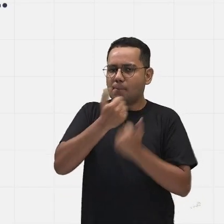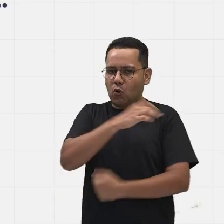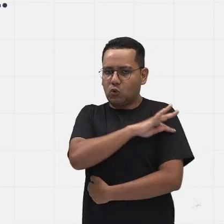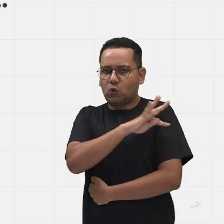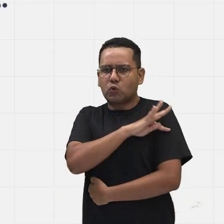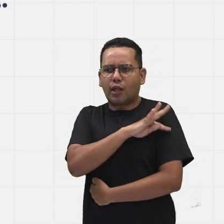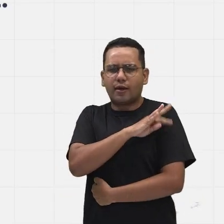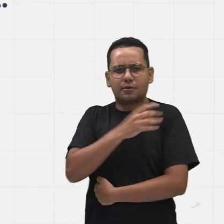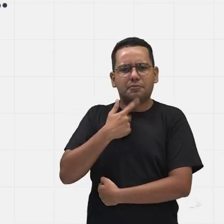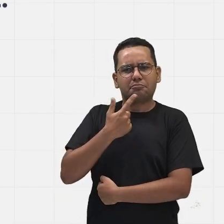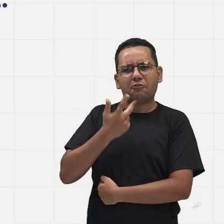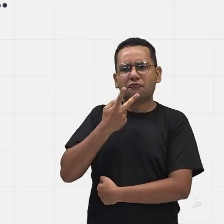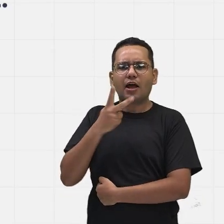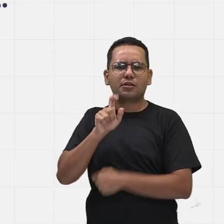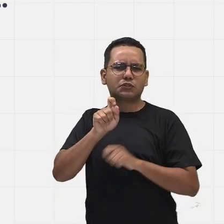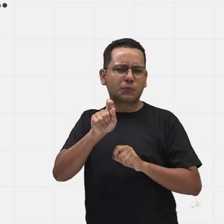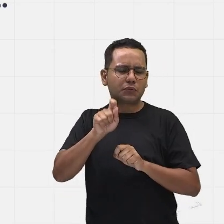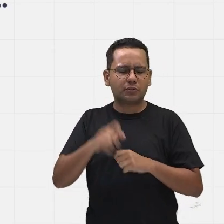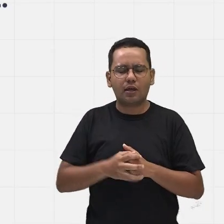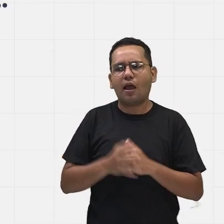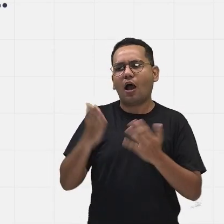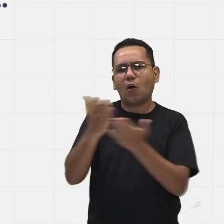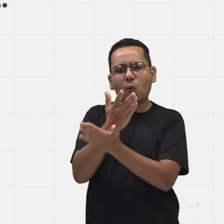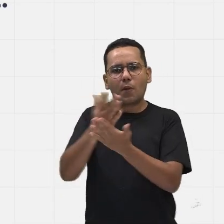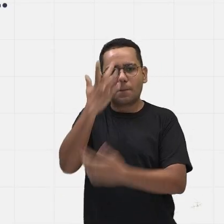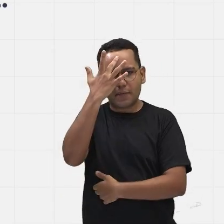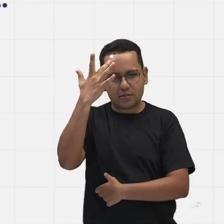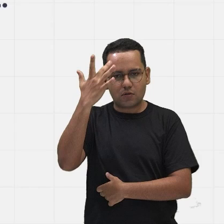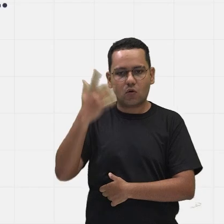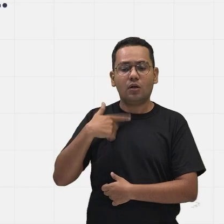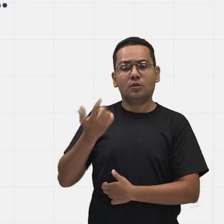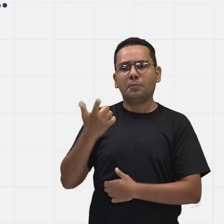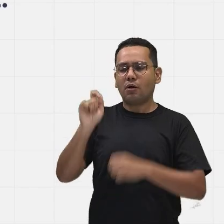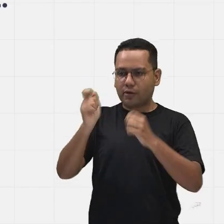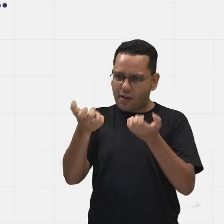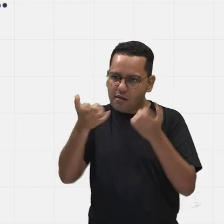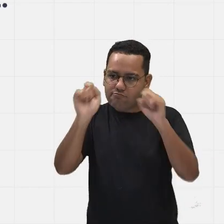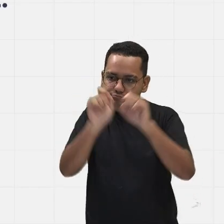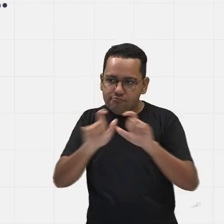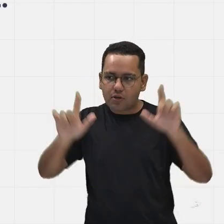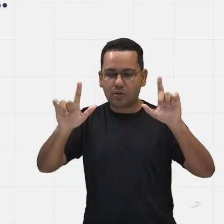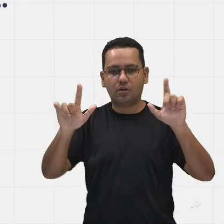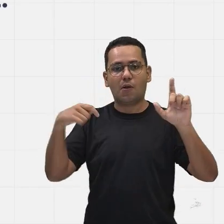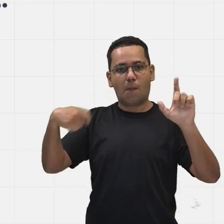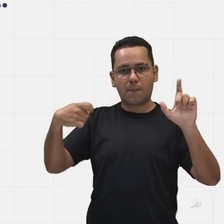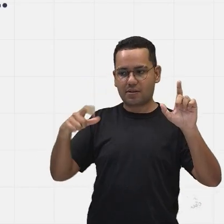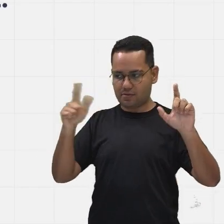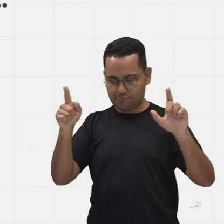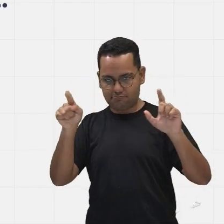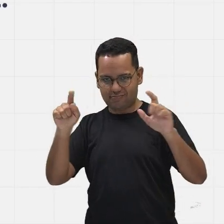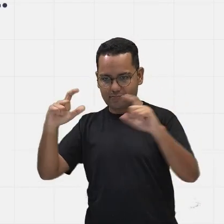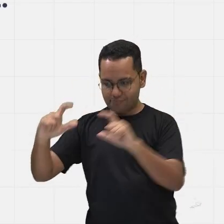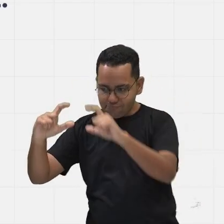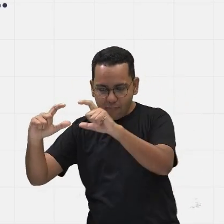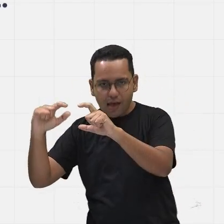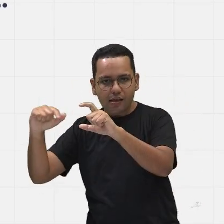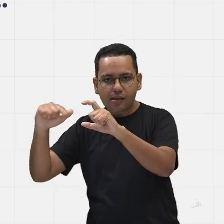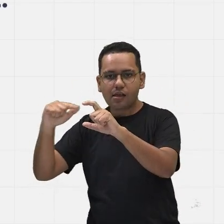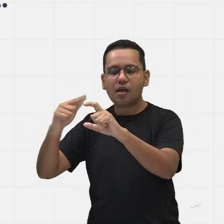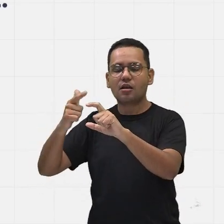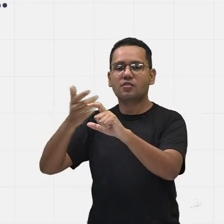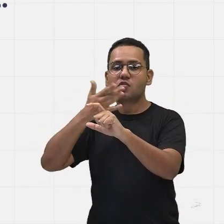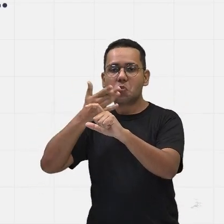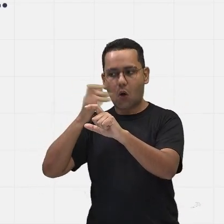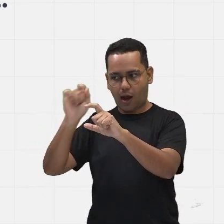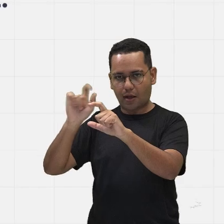tela. Aí você vai e orienta ele. Clique nesse quadrinho, né, bem aí no canto superior